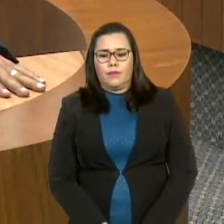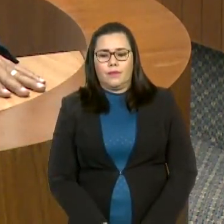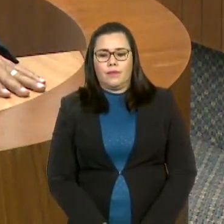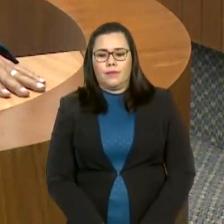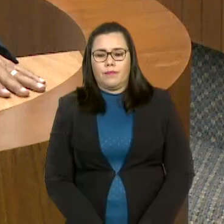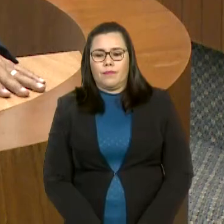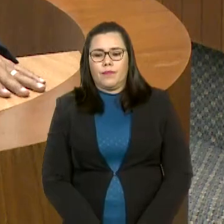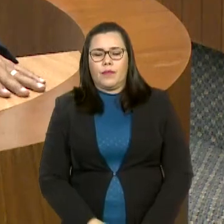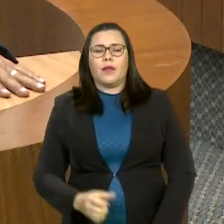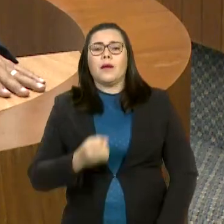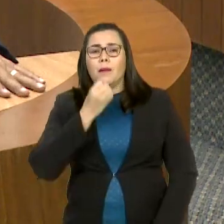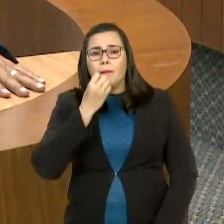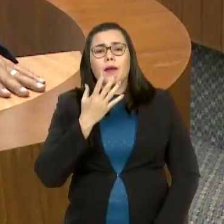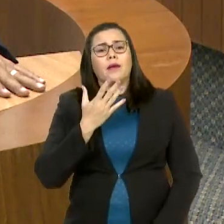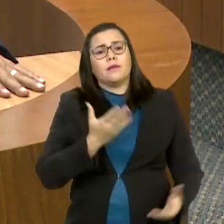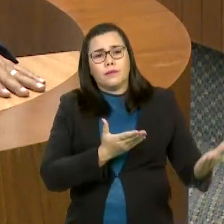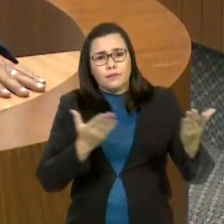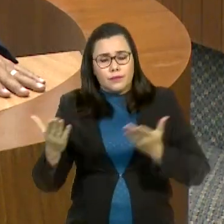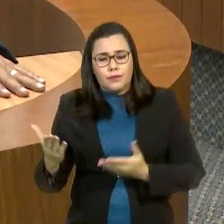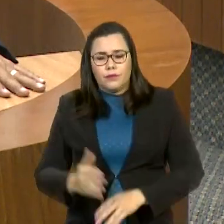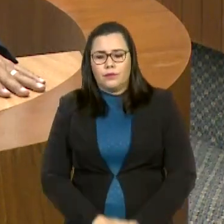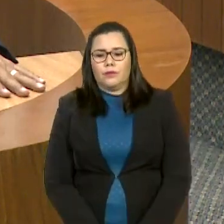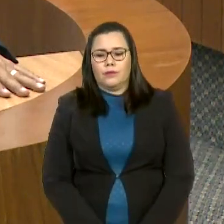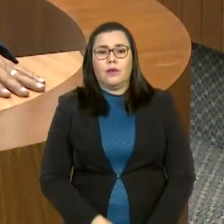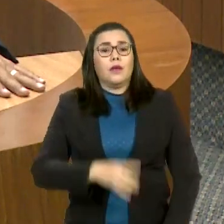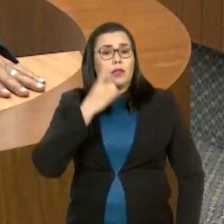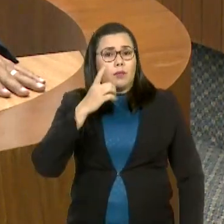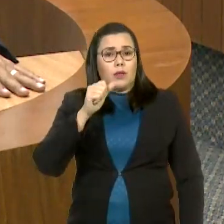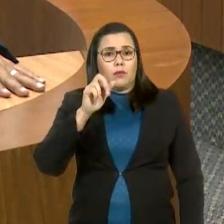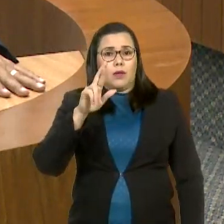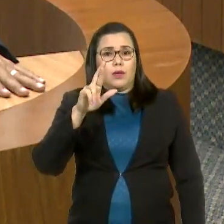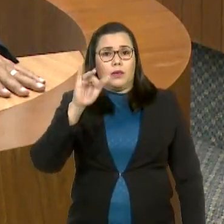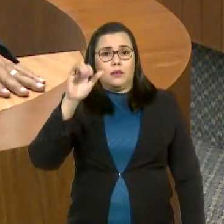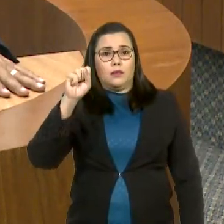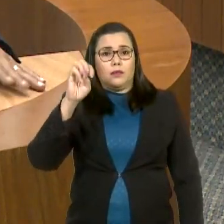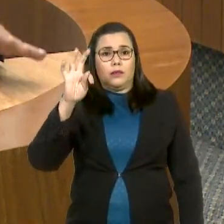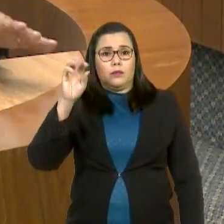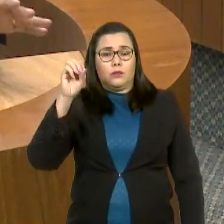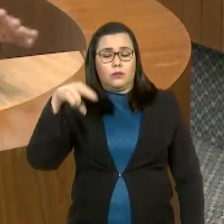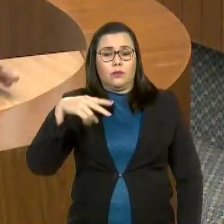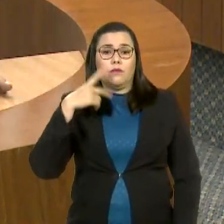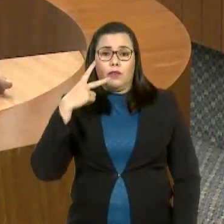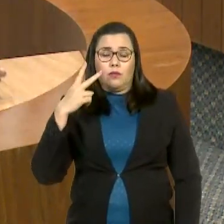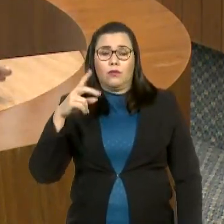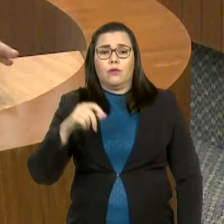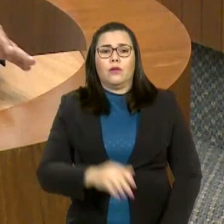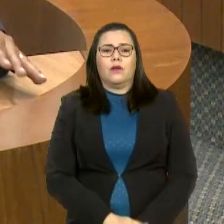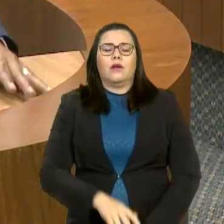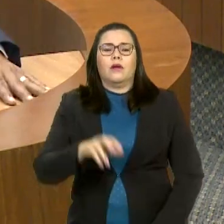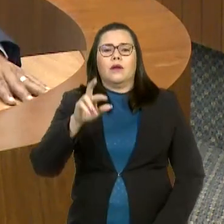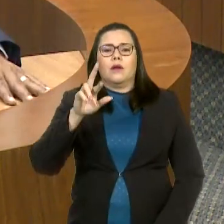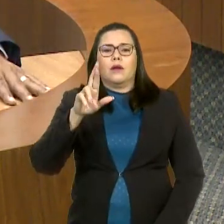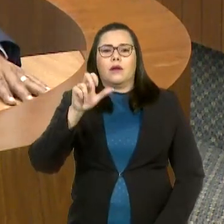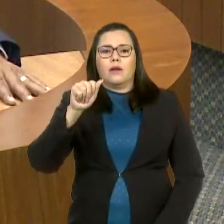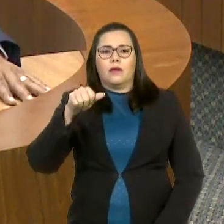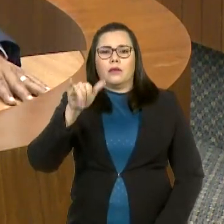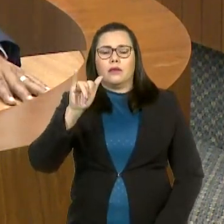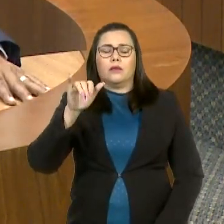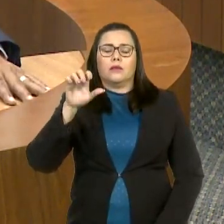Povo. Viu, deputado Ariston? O vereador Raí Silva, ele tem uma história bem semelhante com a